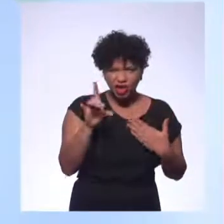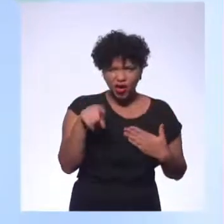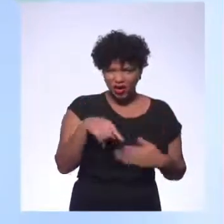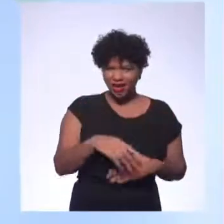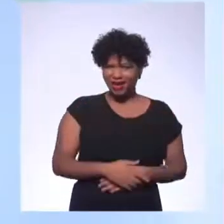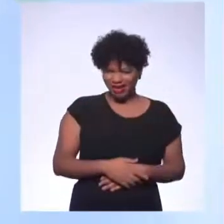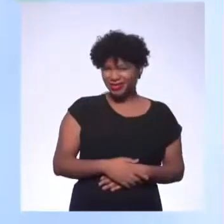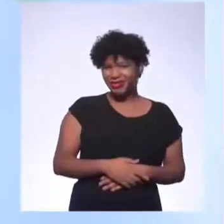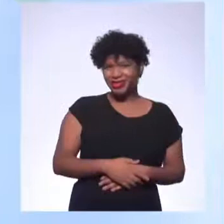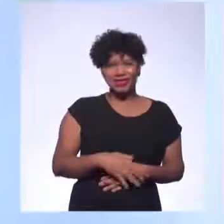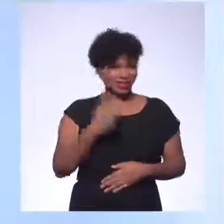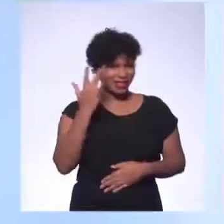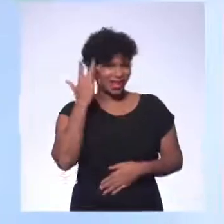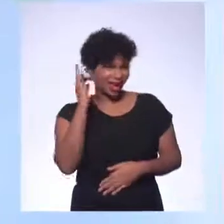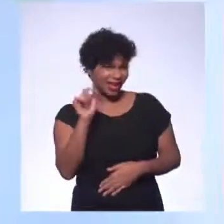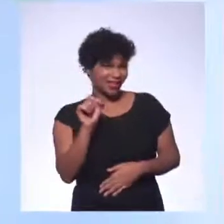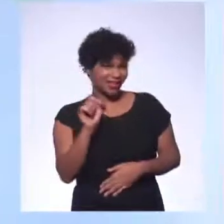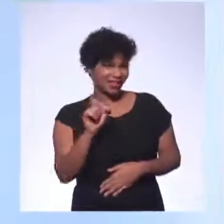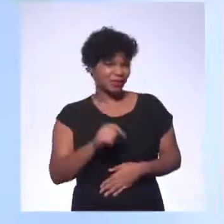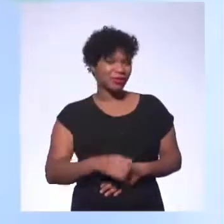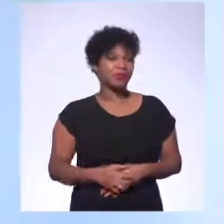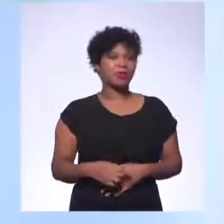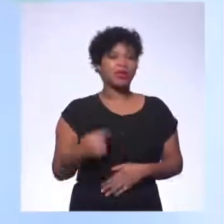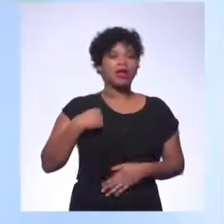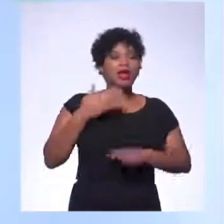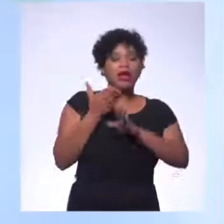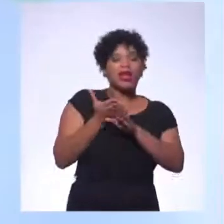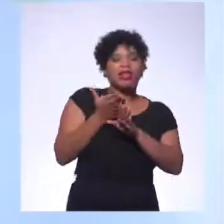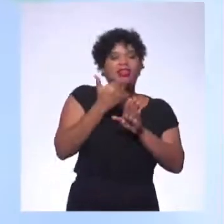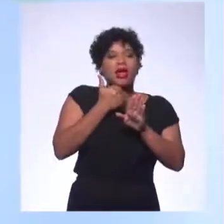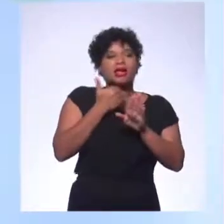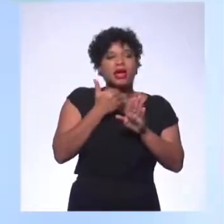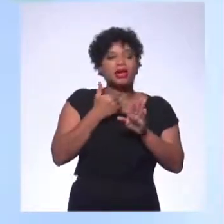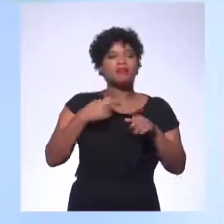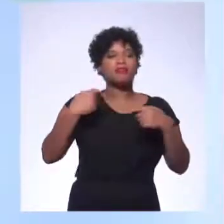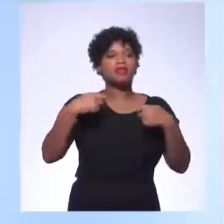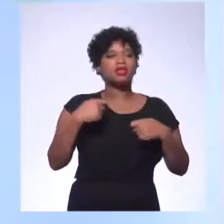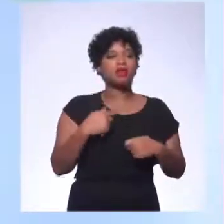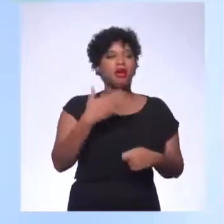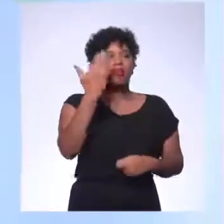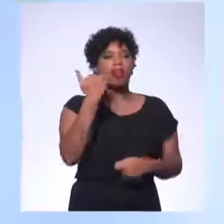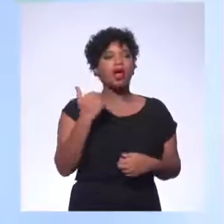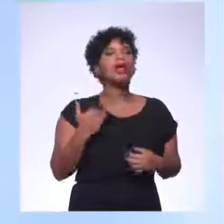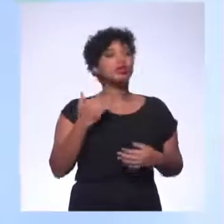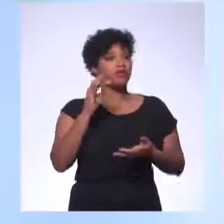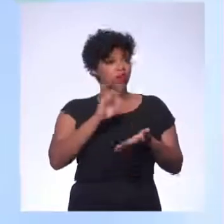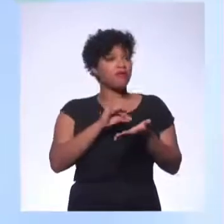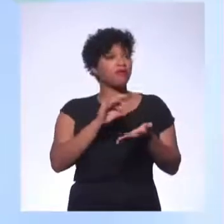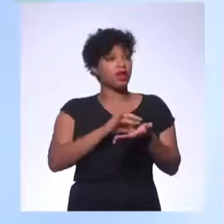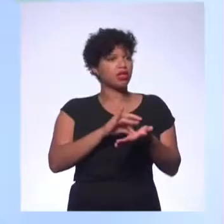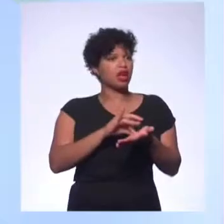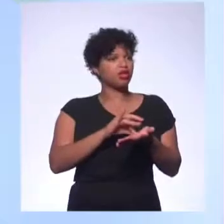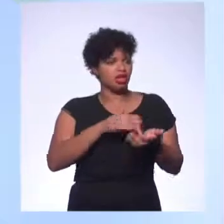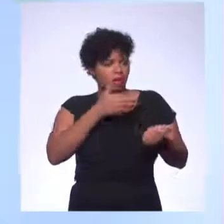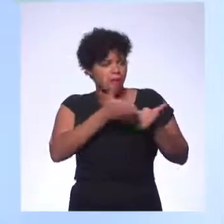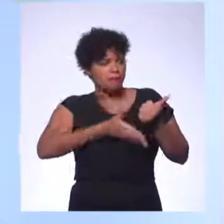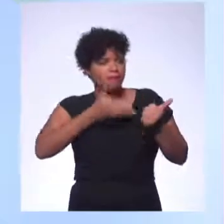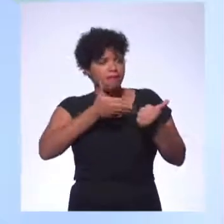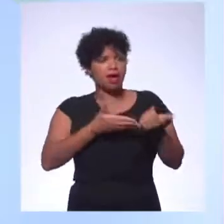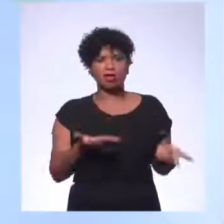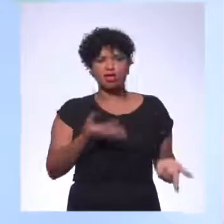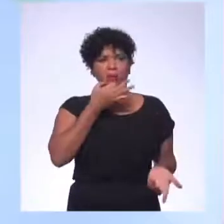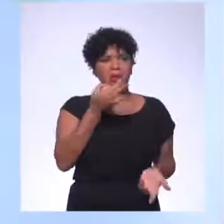estar confiante, para eu passar essa impressão, eu preciso fundamentar